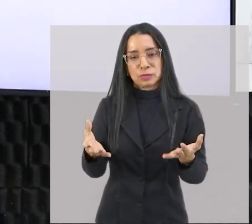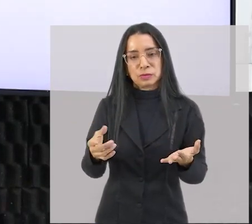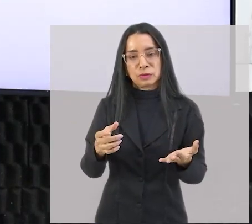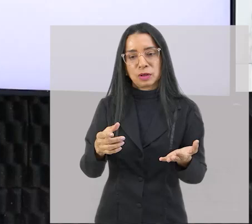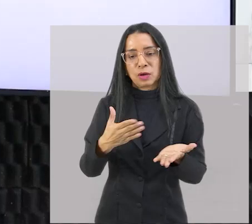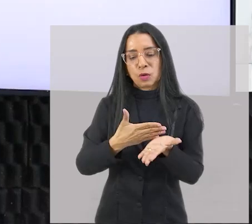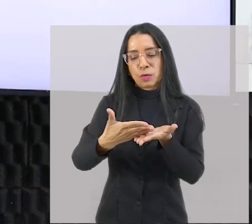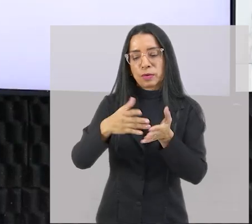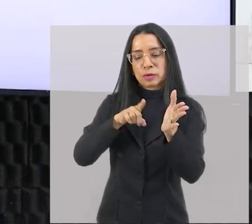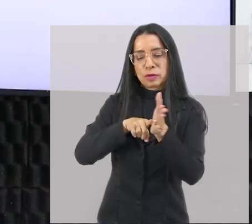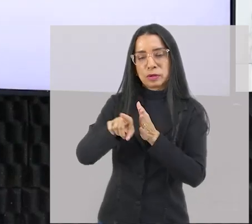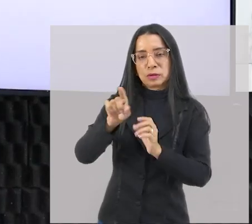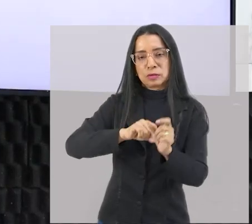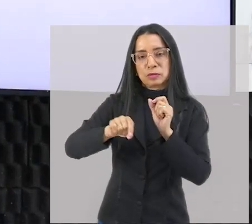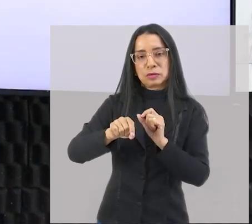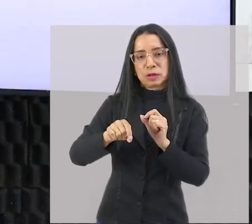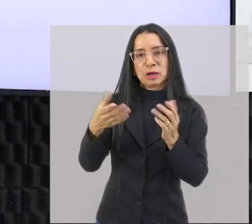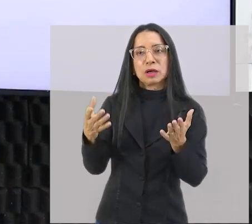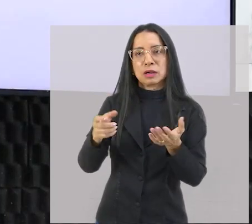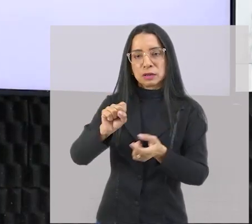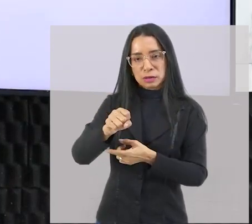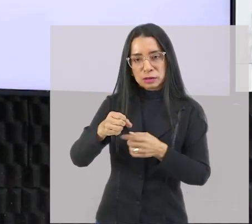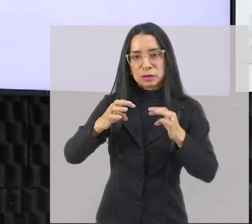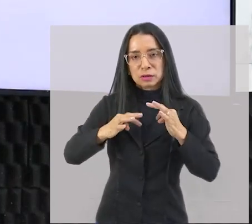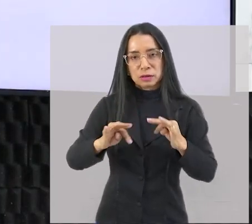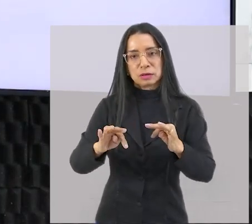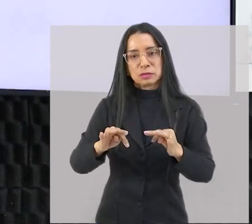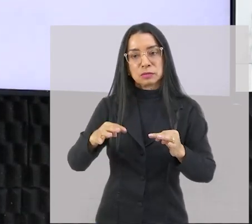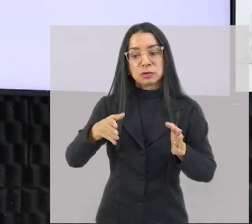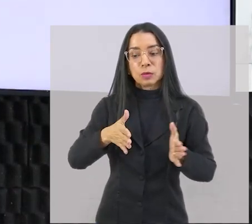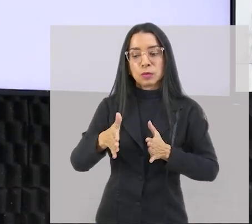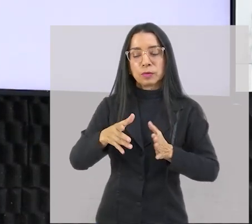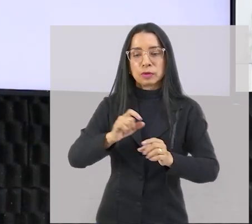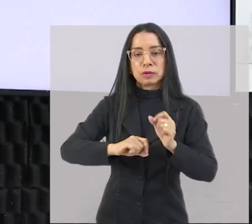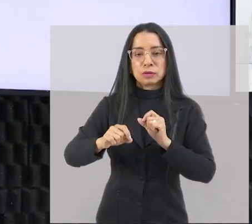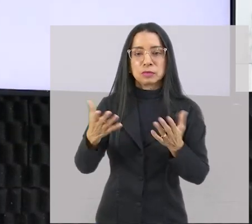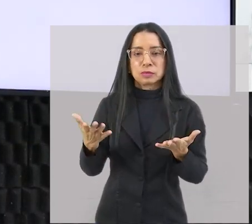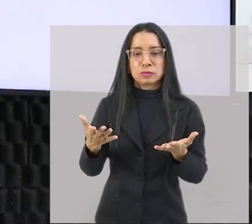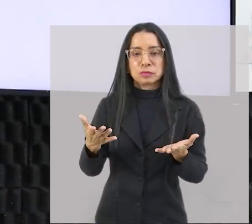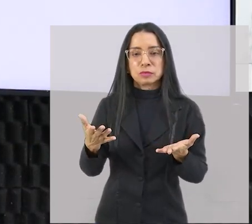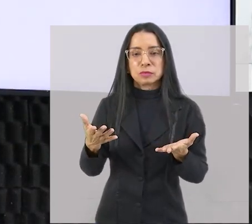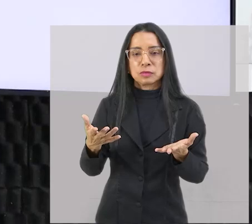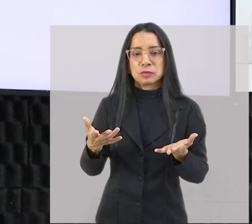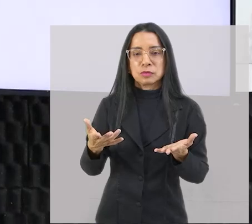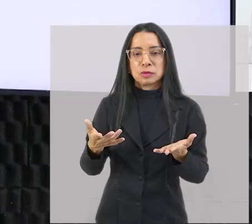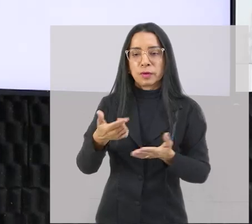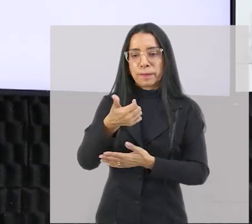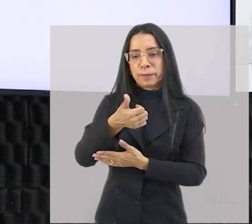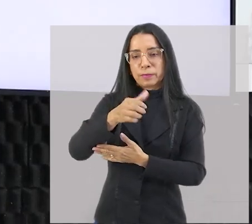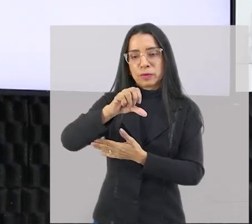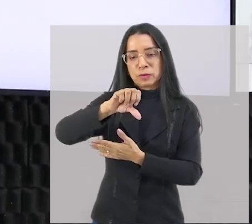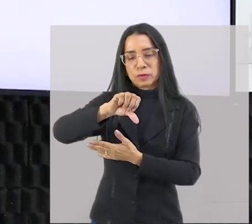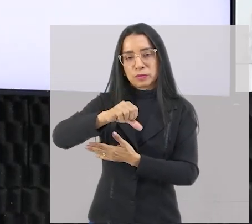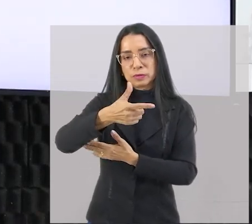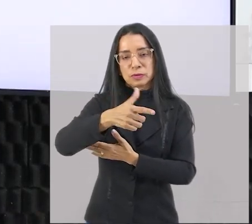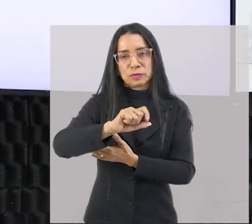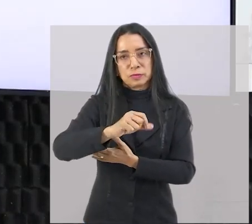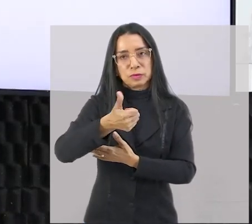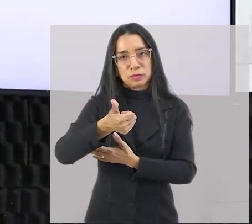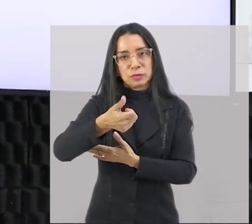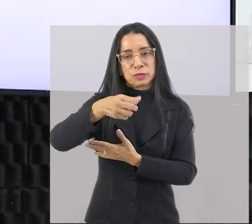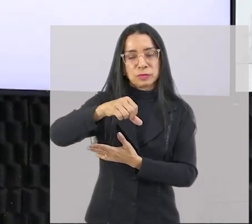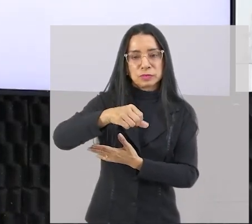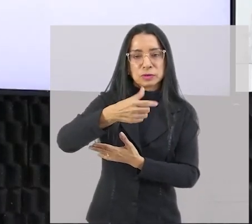começa a questionar, ele questiona as tecnologias daquele período. Eu não estou falando de 2024, estou falando de 1920,